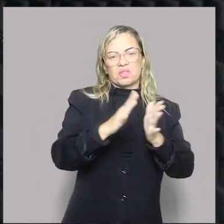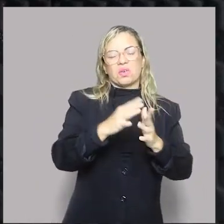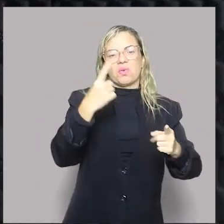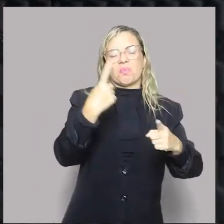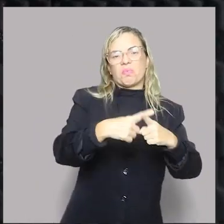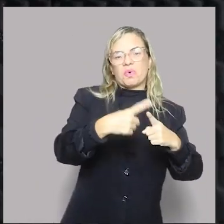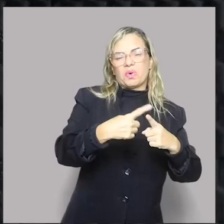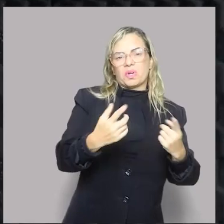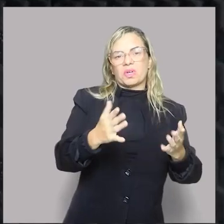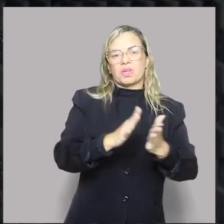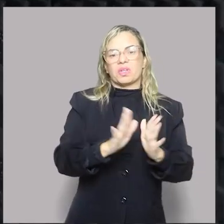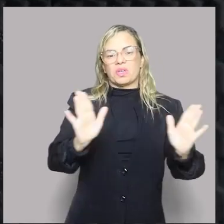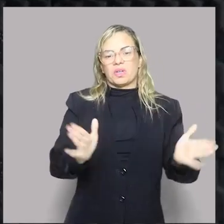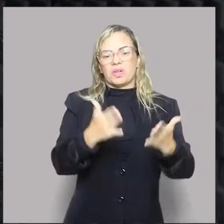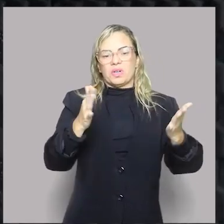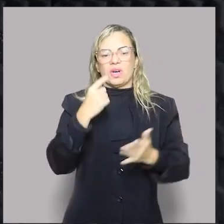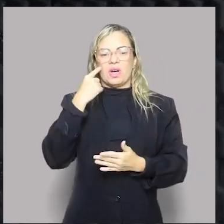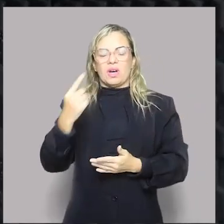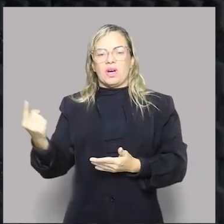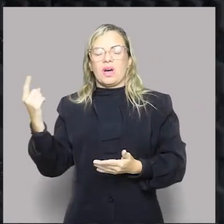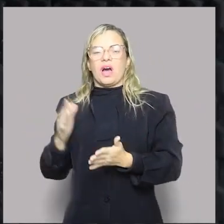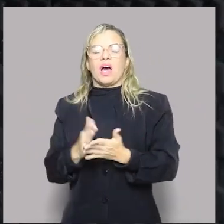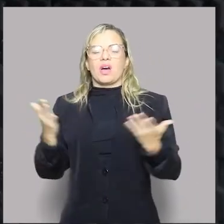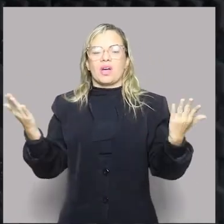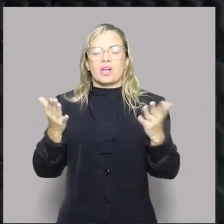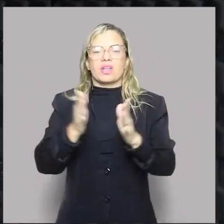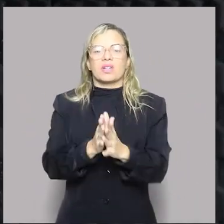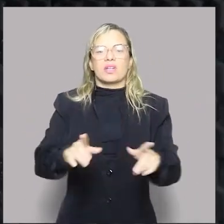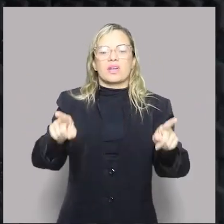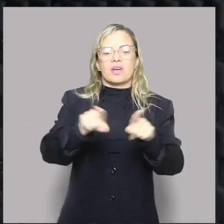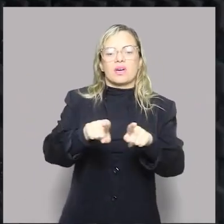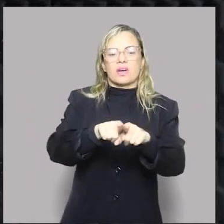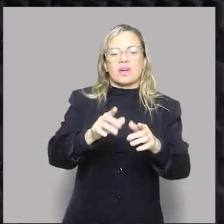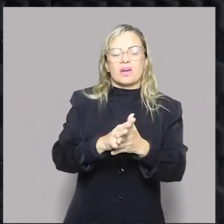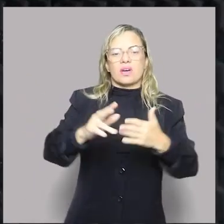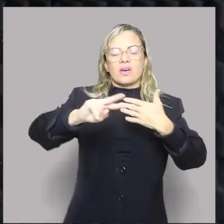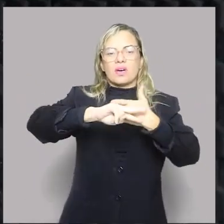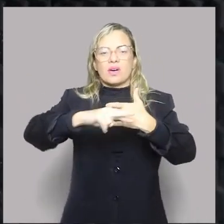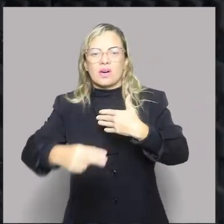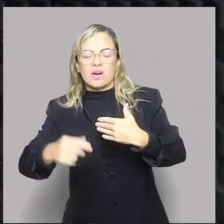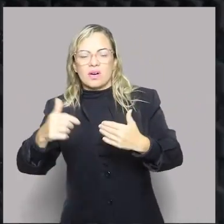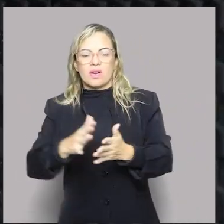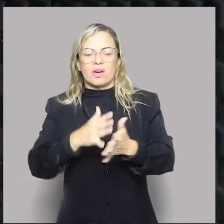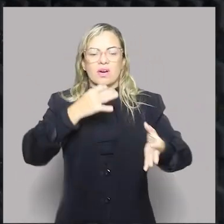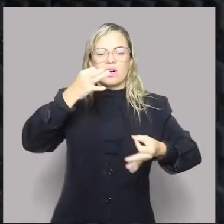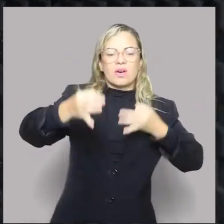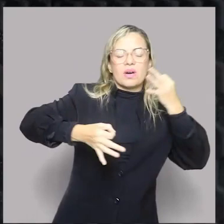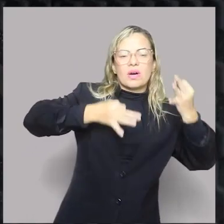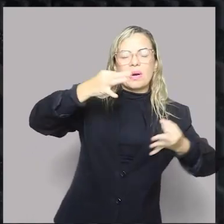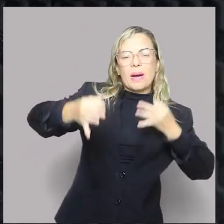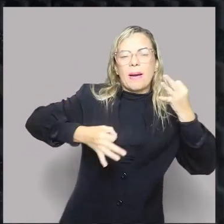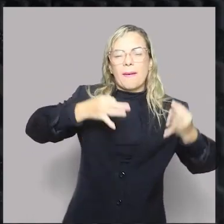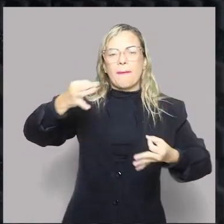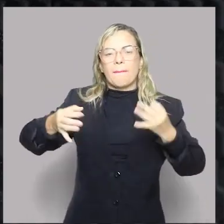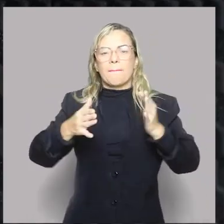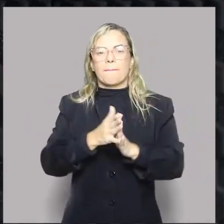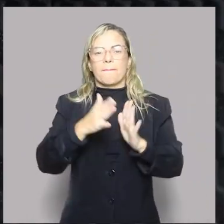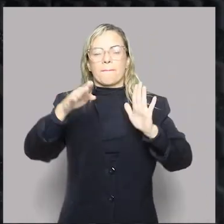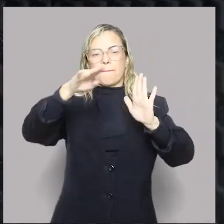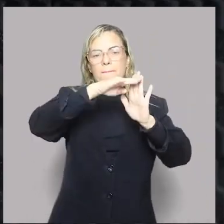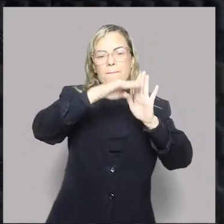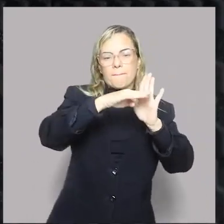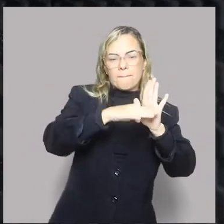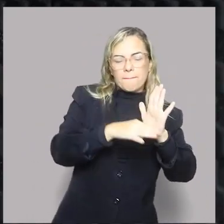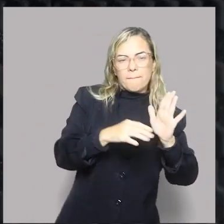as citações do mundo, mas é você aprender as ideias principais dos principais filósofos, dos principais teóricos ou estudiosos da